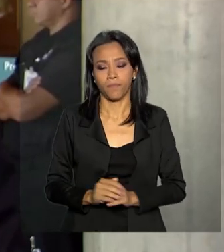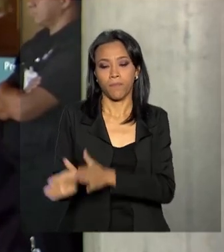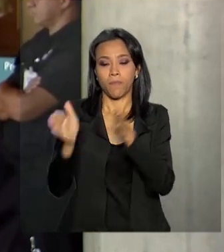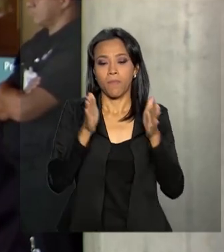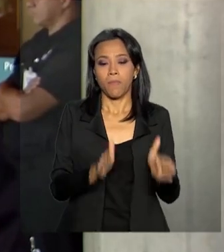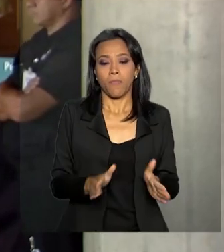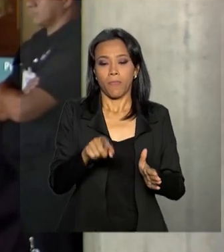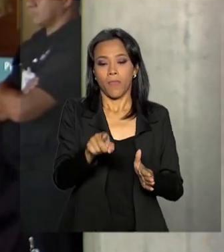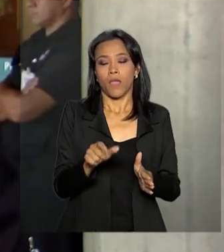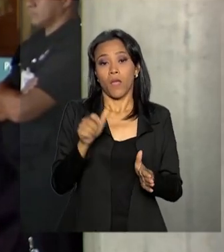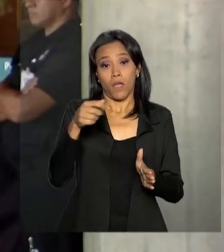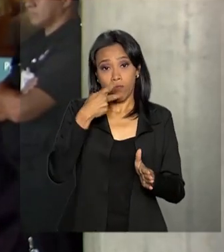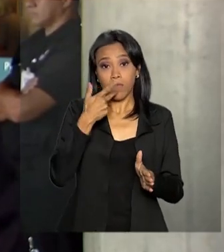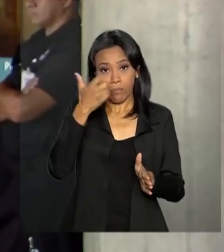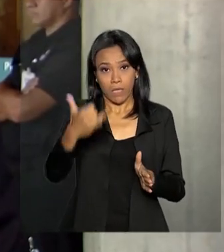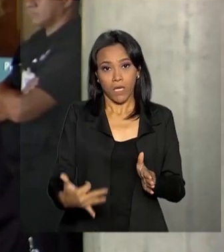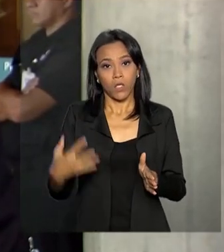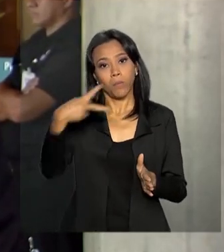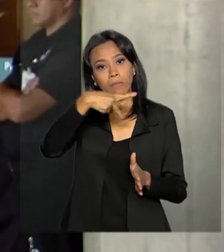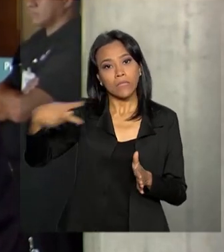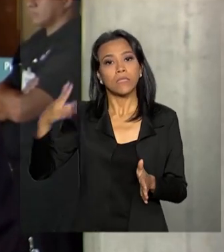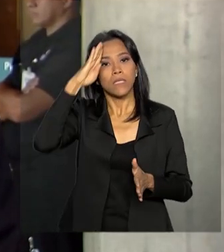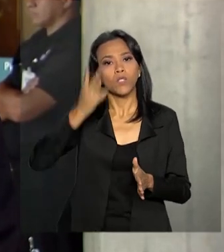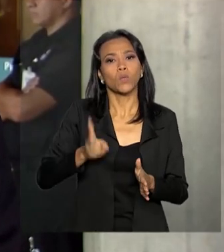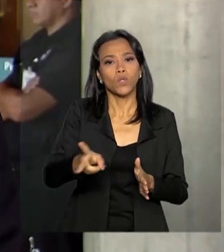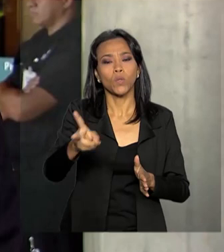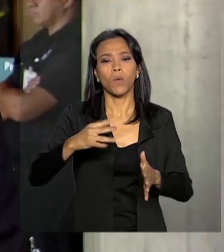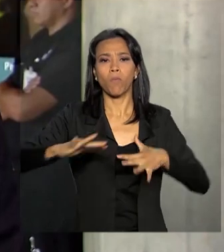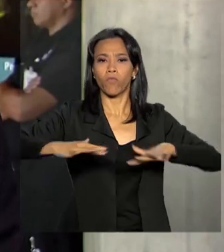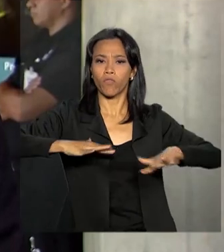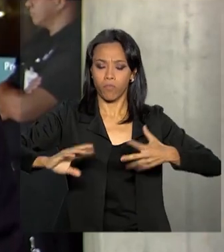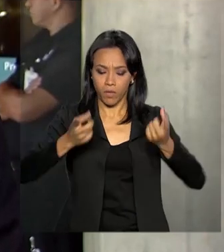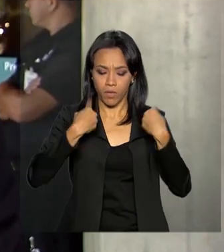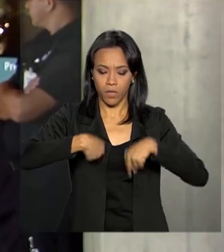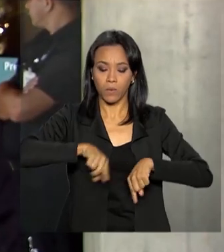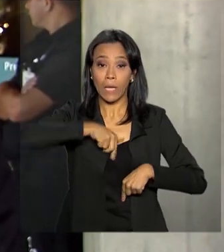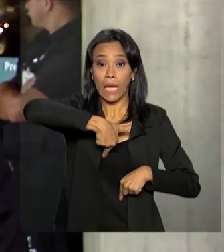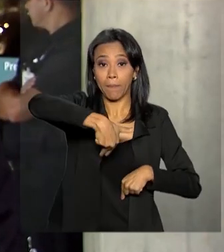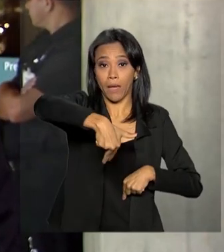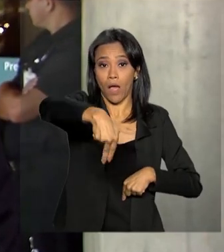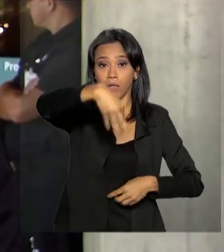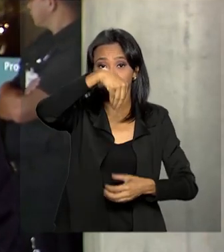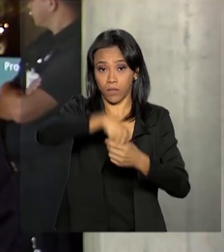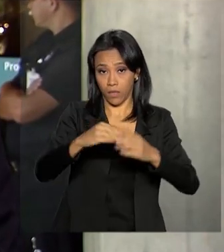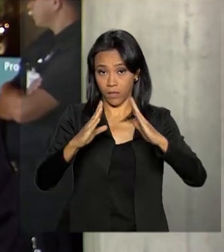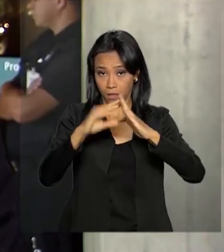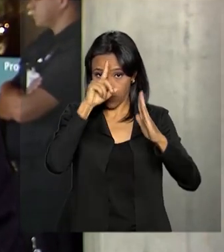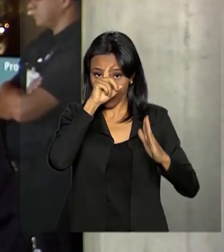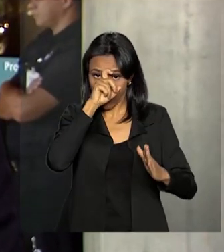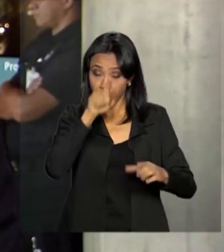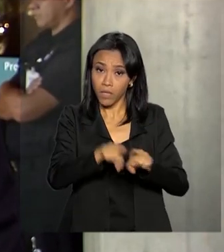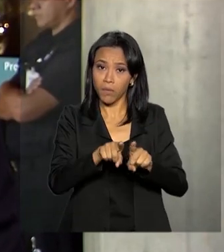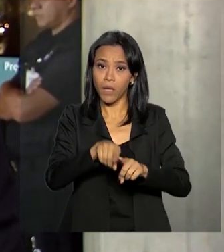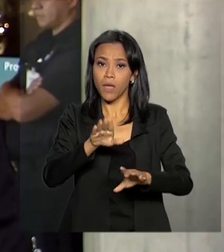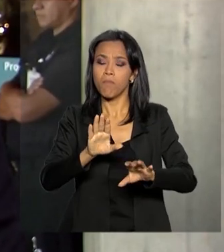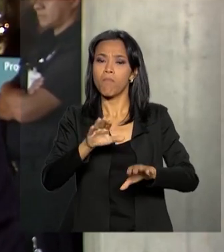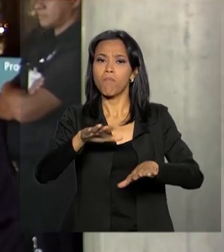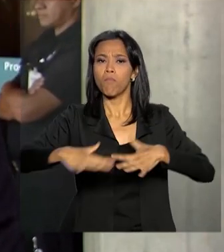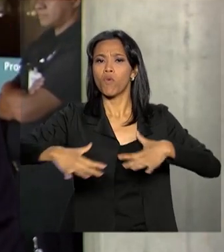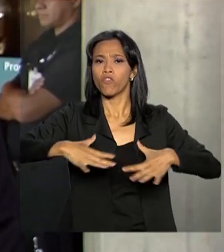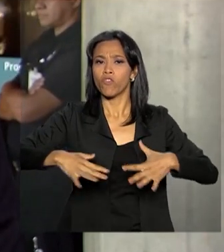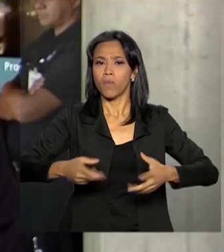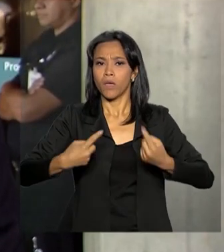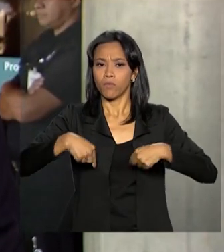fazendo exercícios de fisioterapia, principalmente caminhadas no corredor e também exercícios em bicicletas